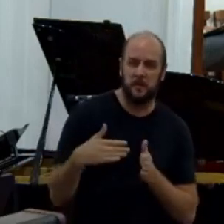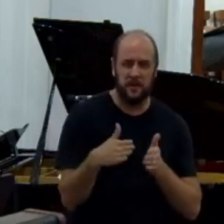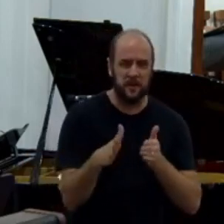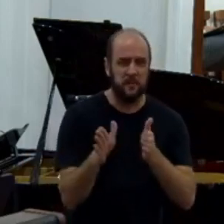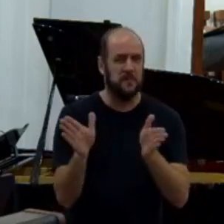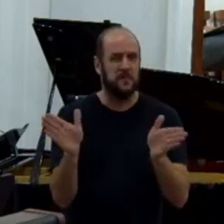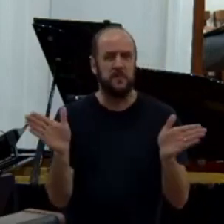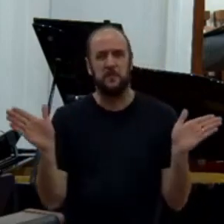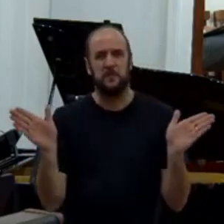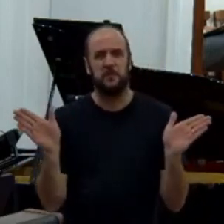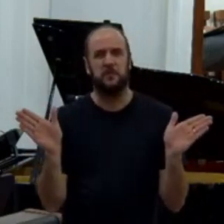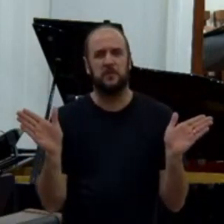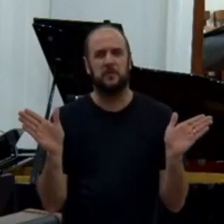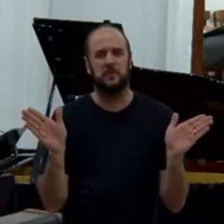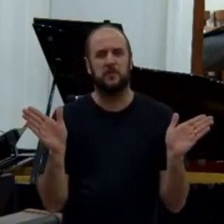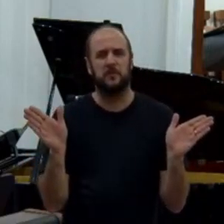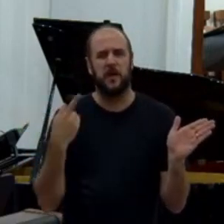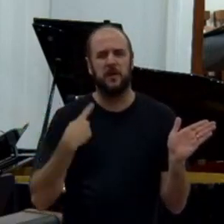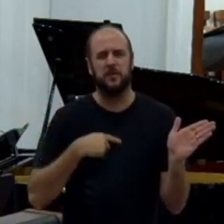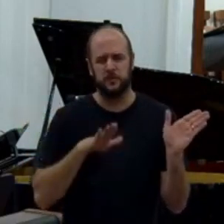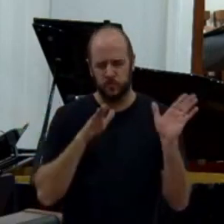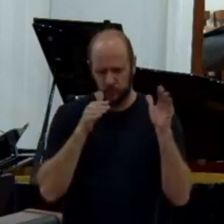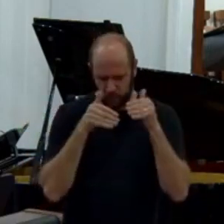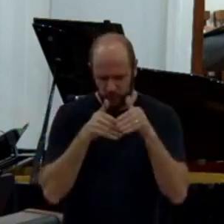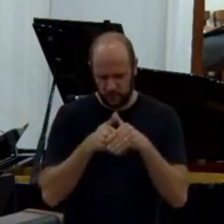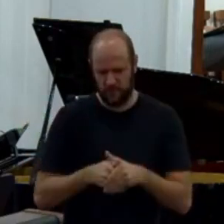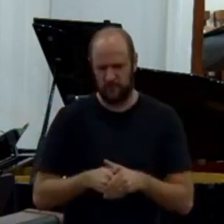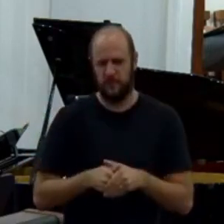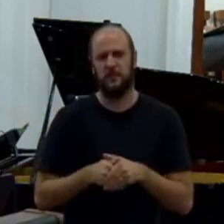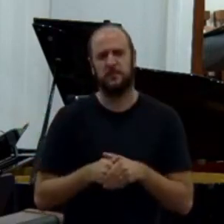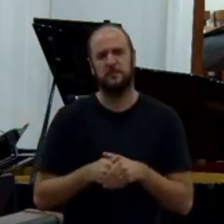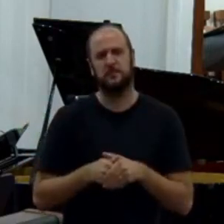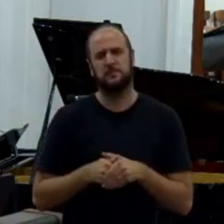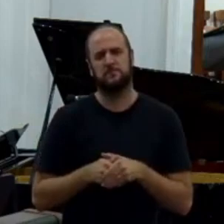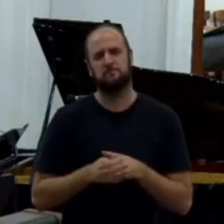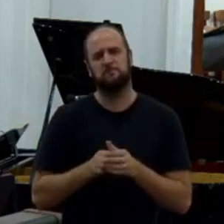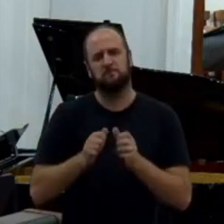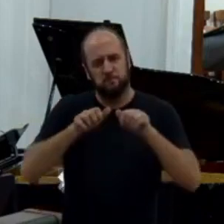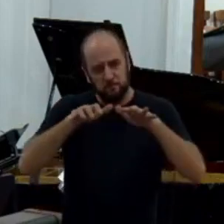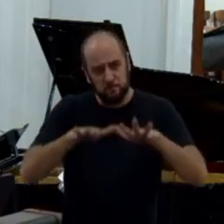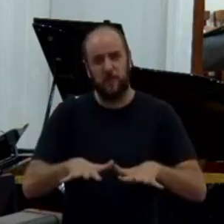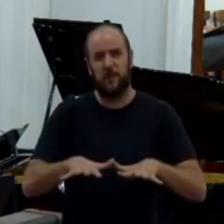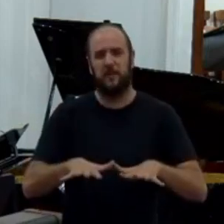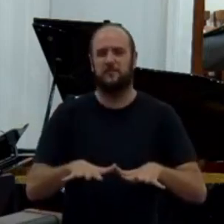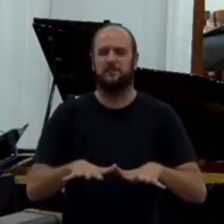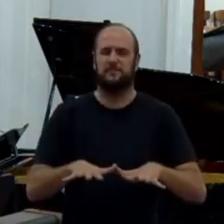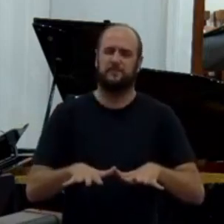terreno onde a humildade cria raízes.